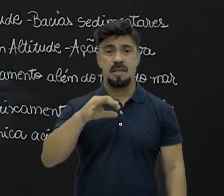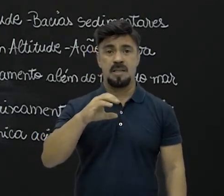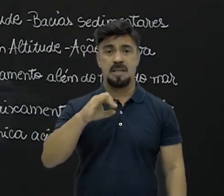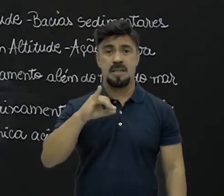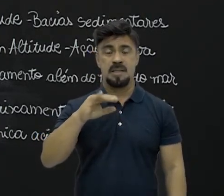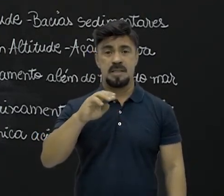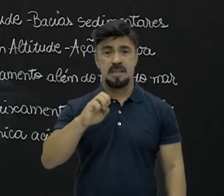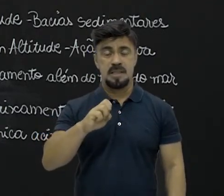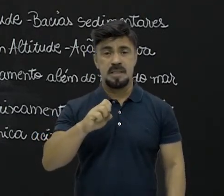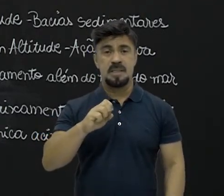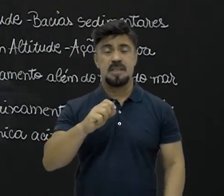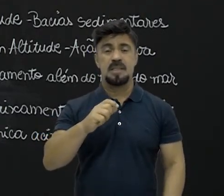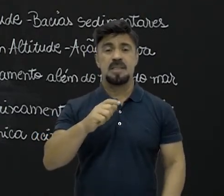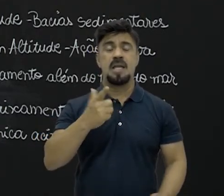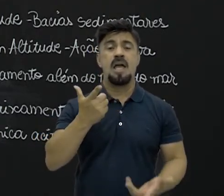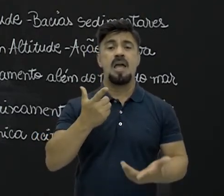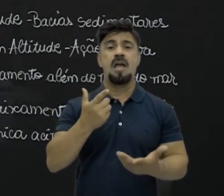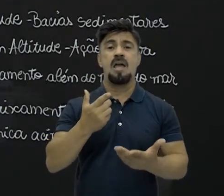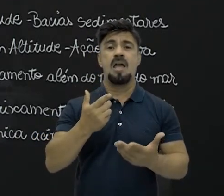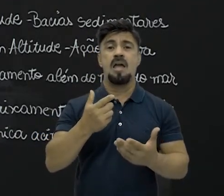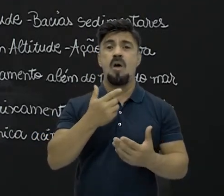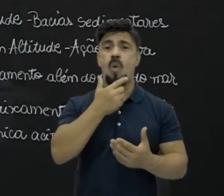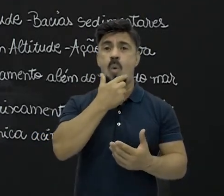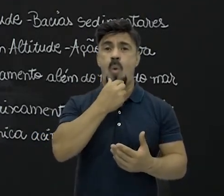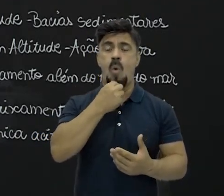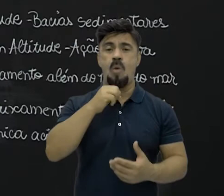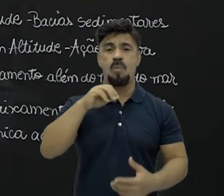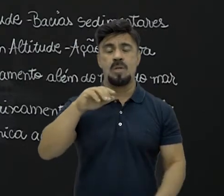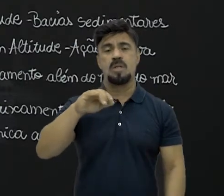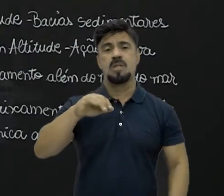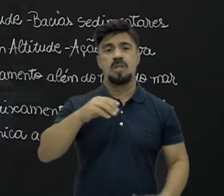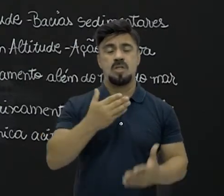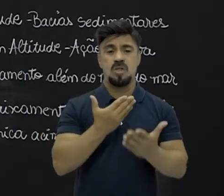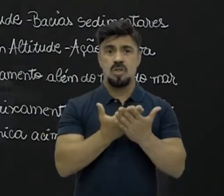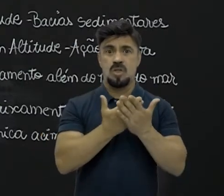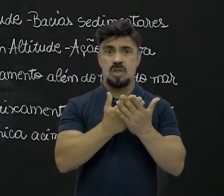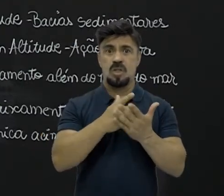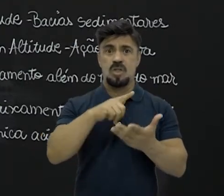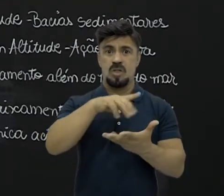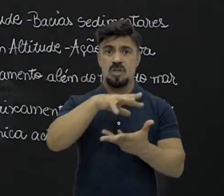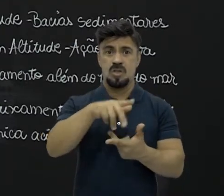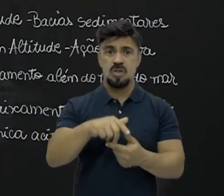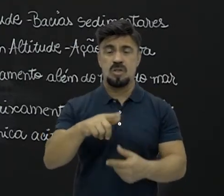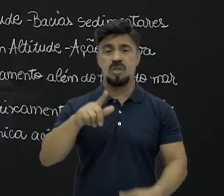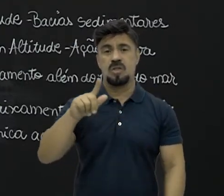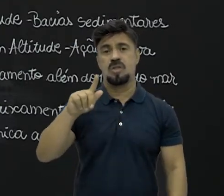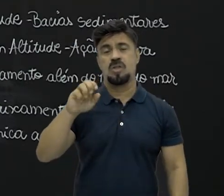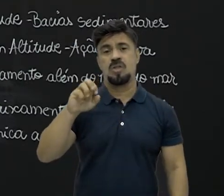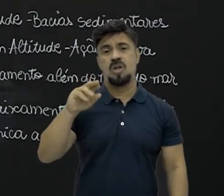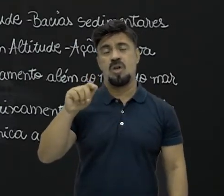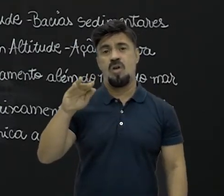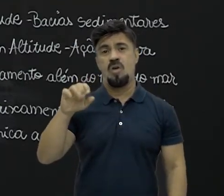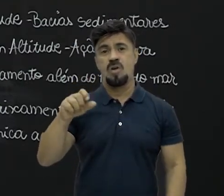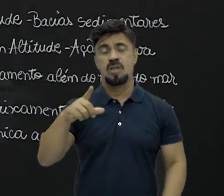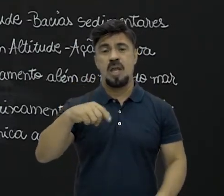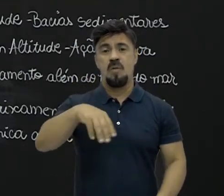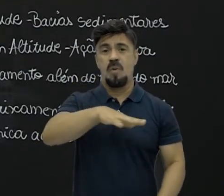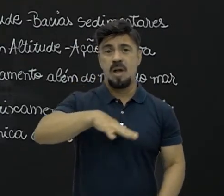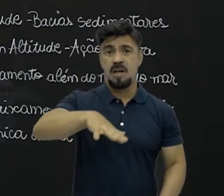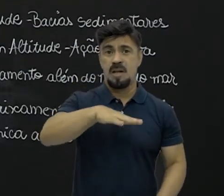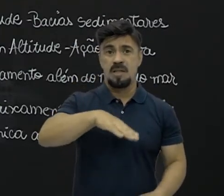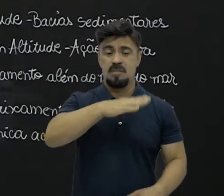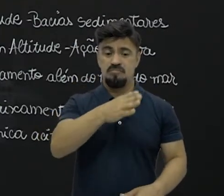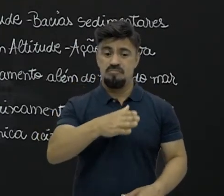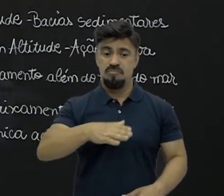um geógrafo muito importante chamado Jurandir Ross, ela é classificada como uma região de